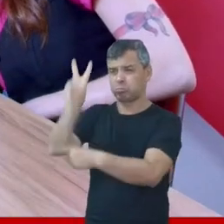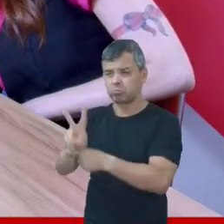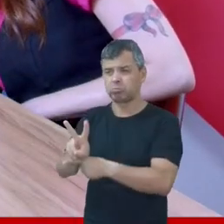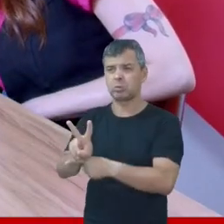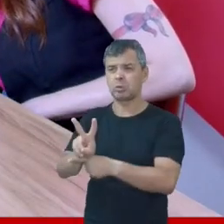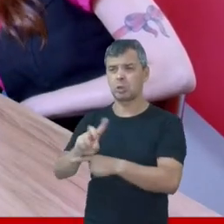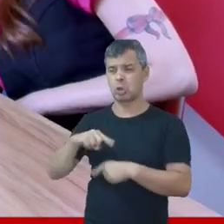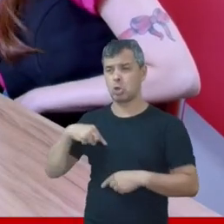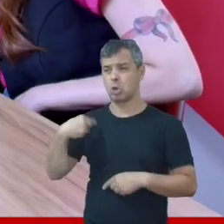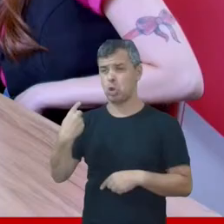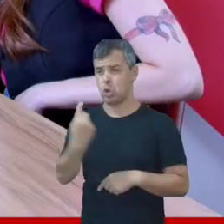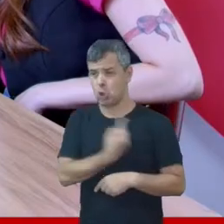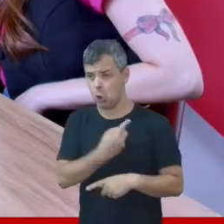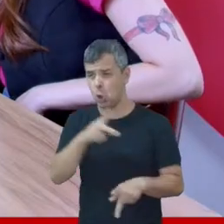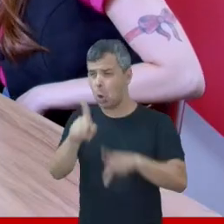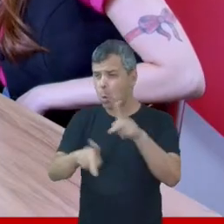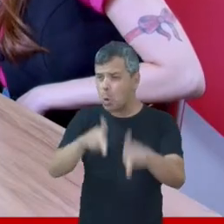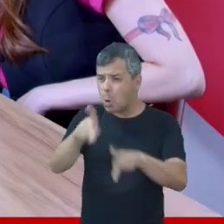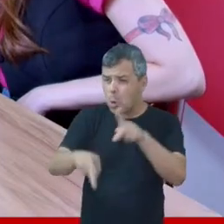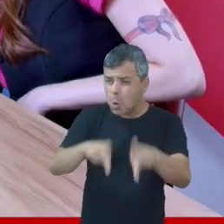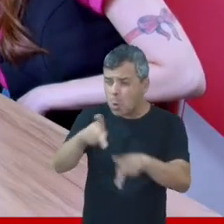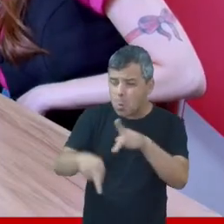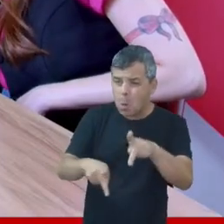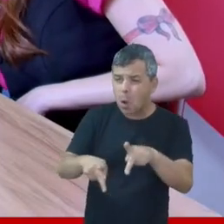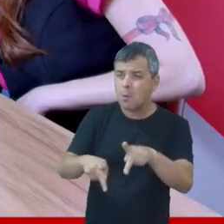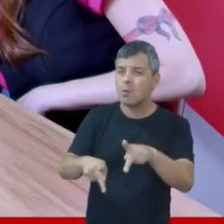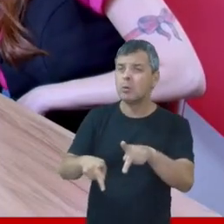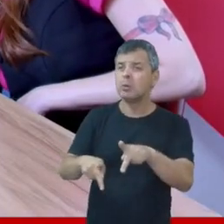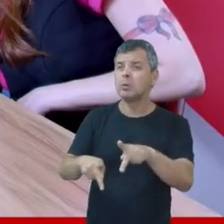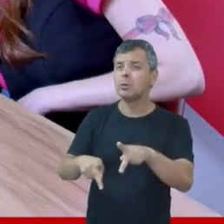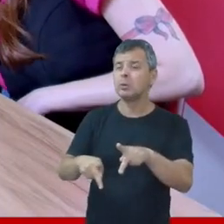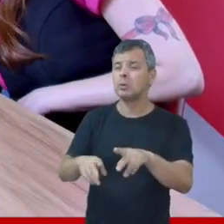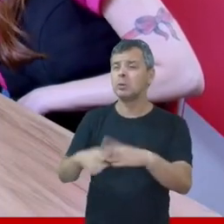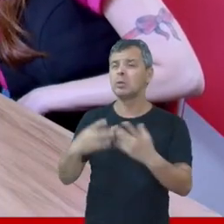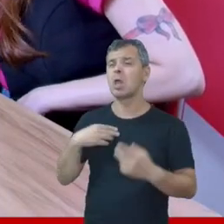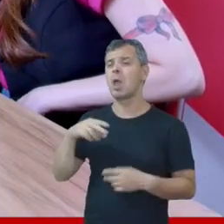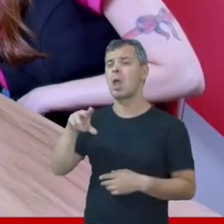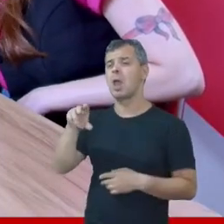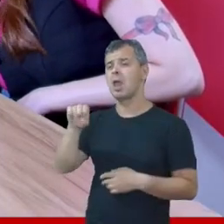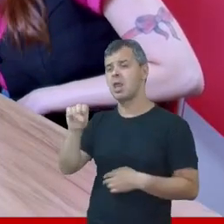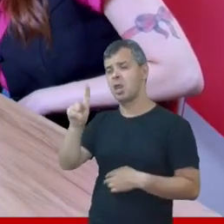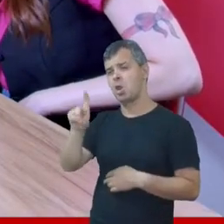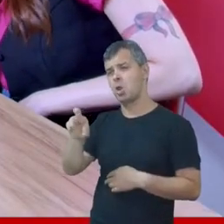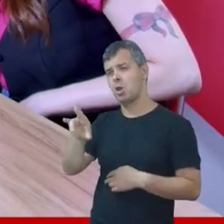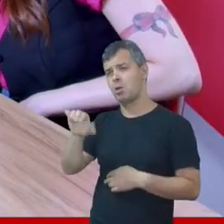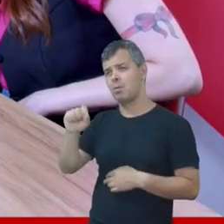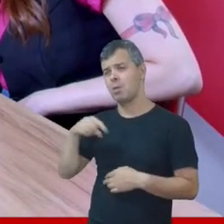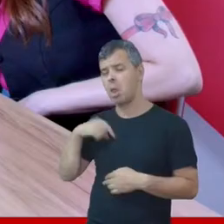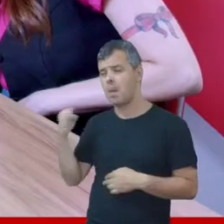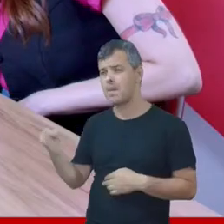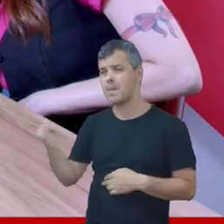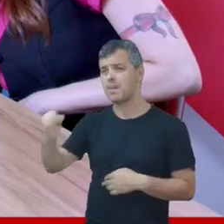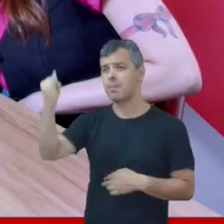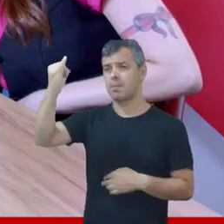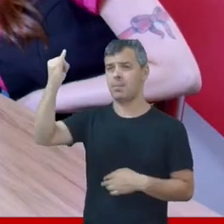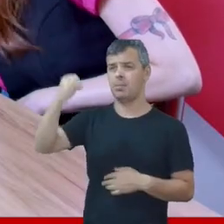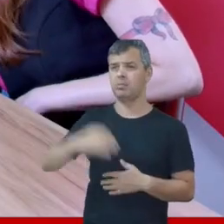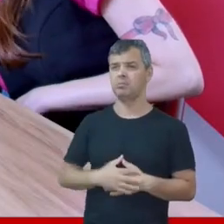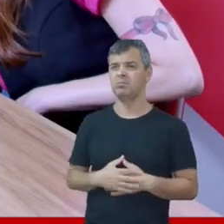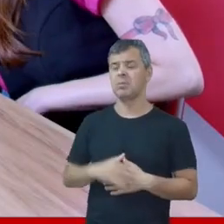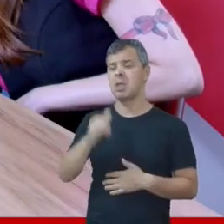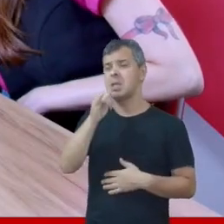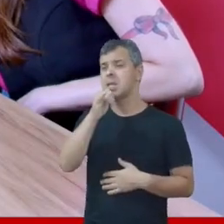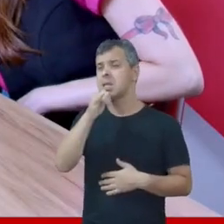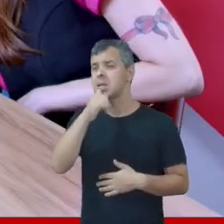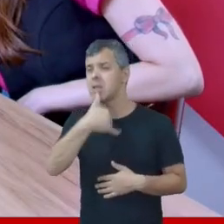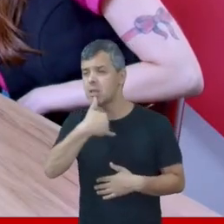enquanto nós, povos de terreiro, depois de perder uma Ialorixá, que é a pessoa mais importante que nós temos dentro de um terreiro. A